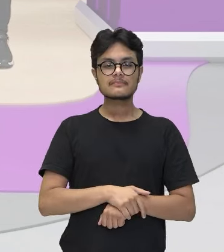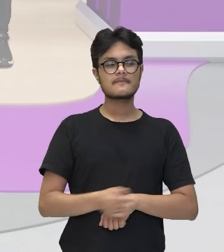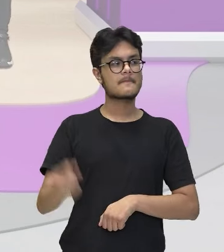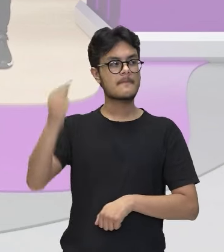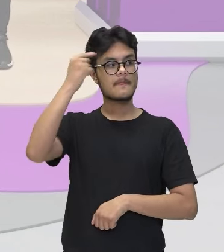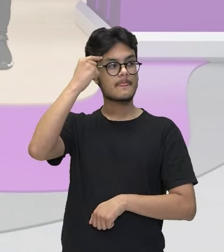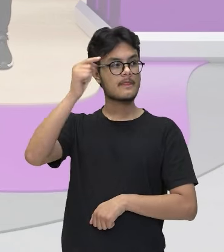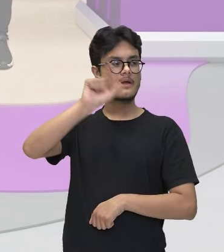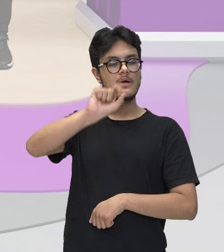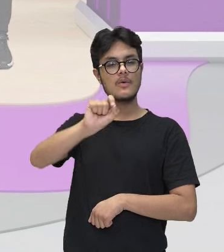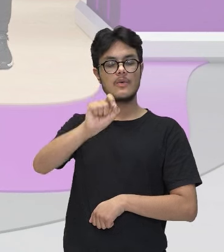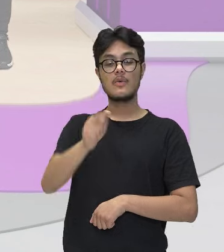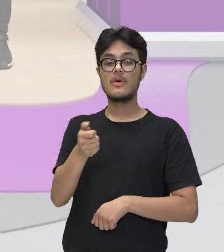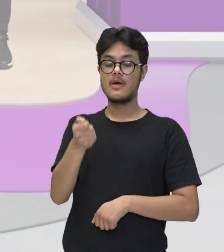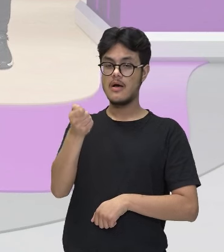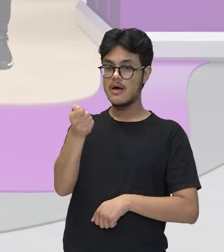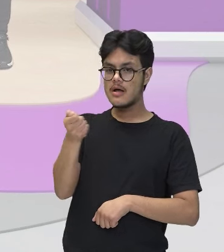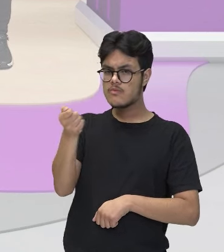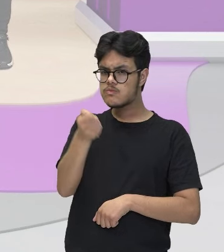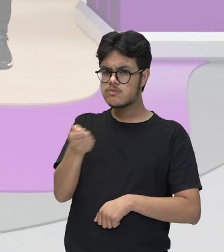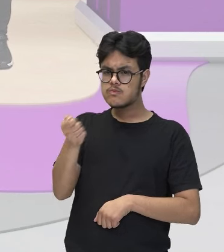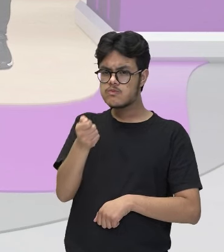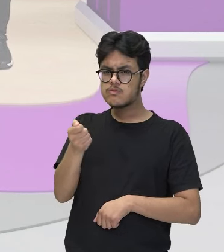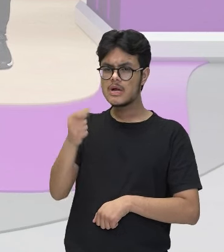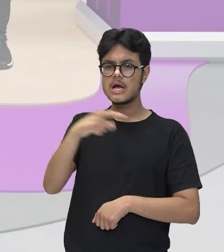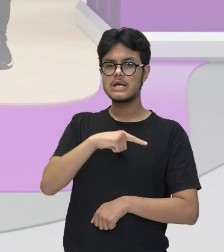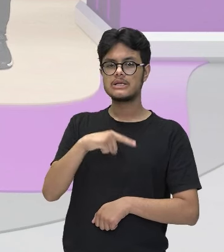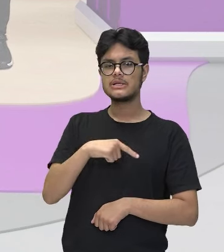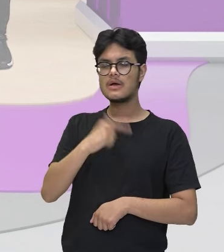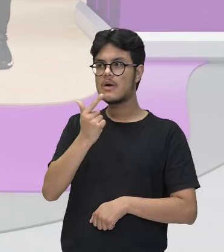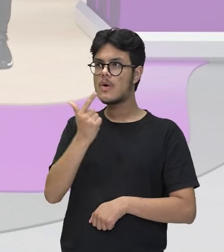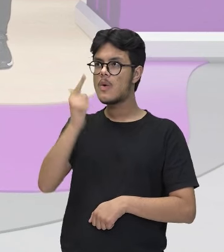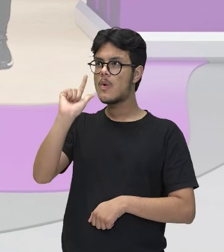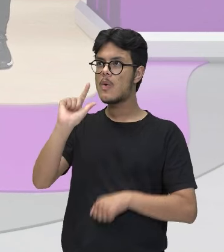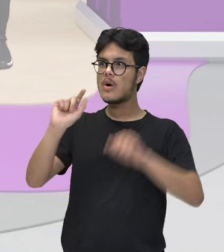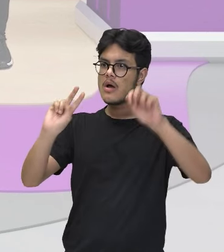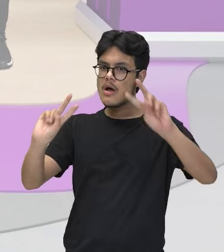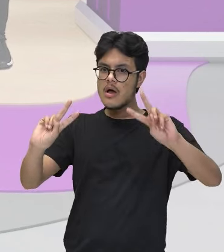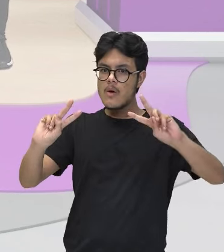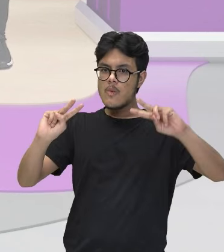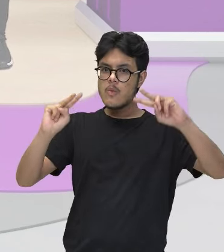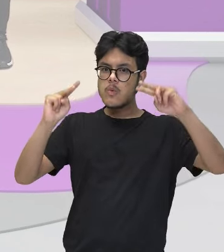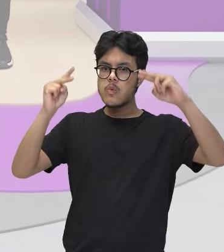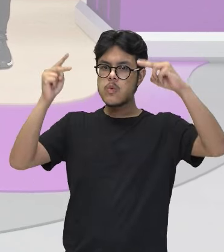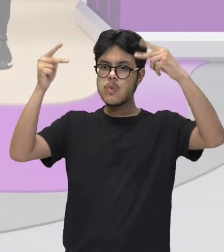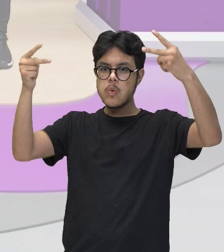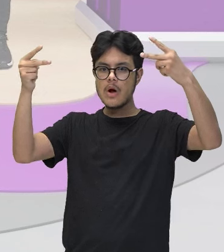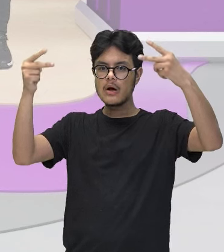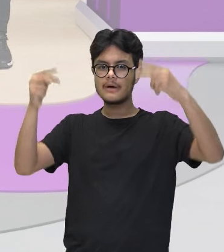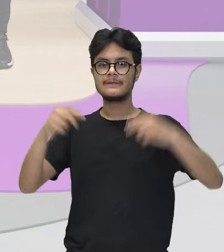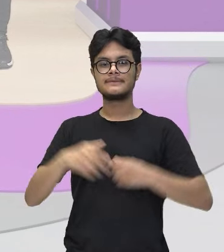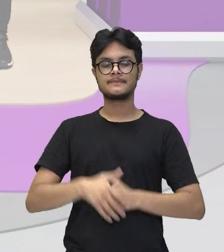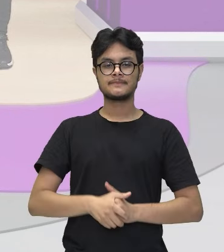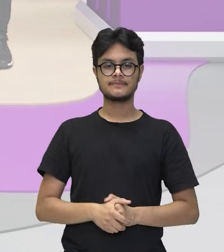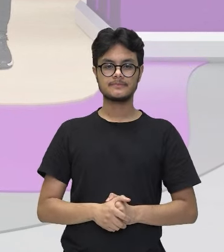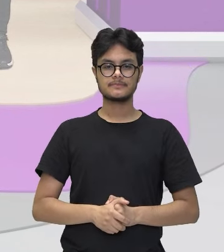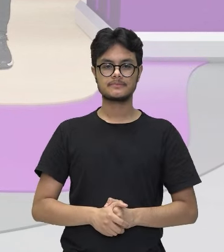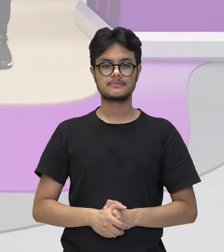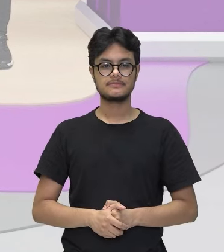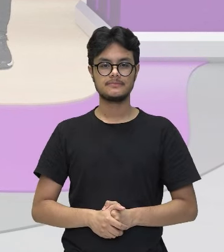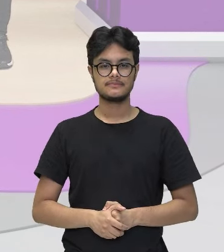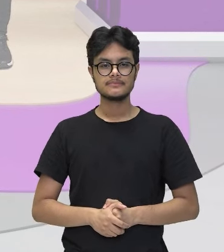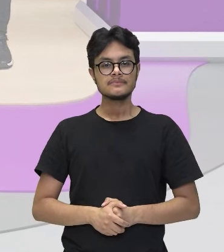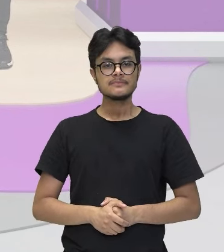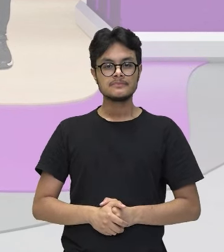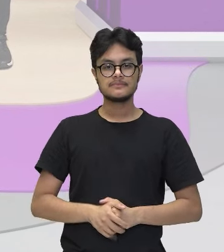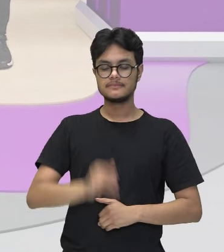aí no lado de baixo do triângulo, está formando uma sombra, esse traço que está de preto aí na hipotenusa. Então,